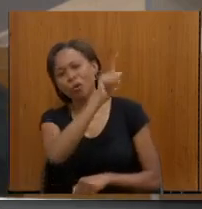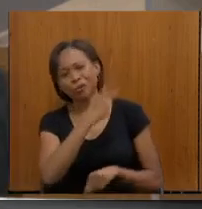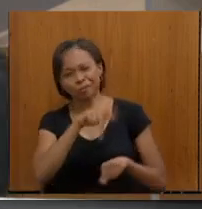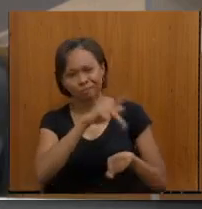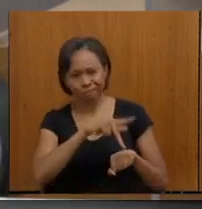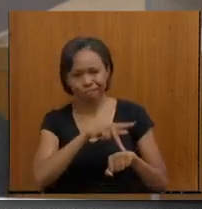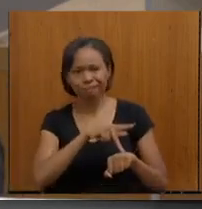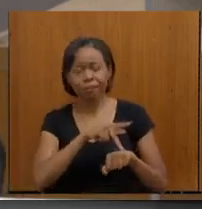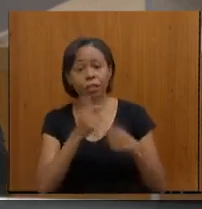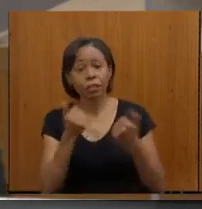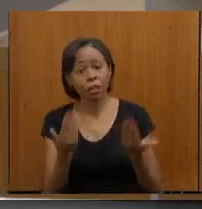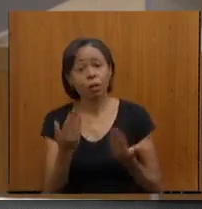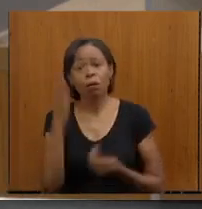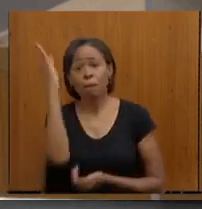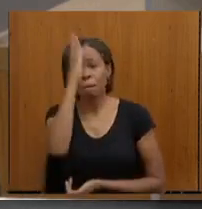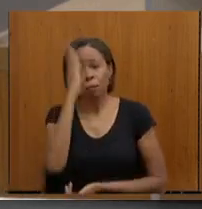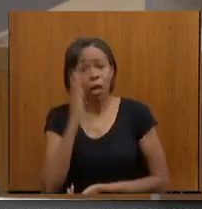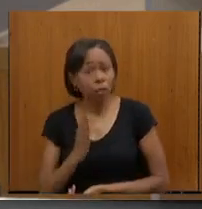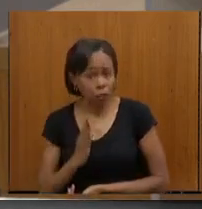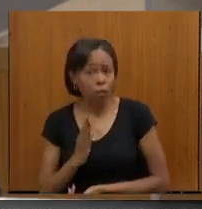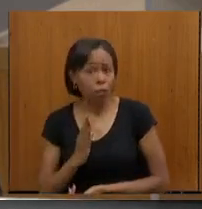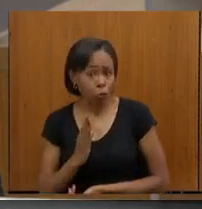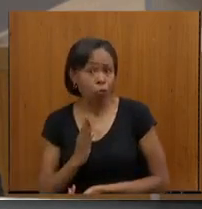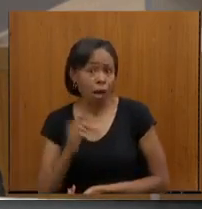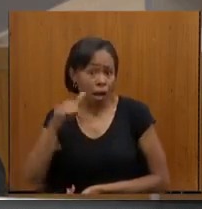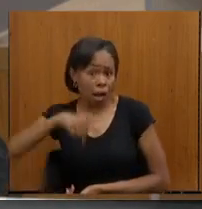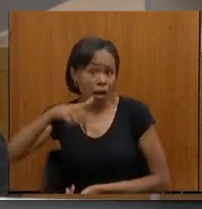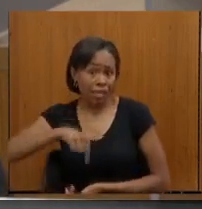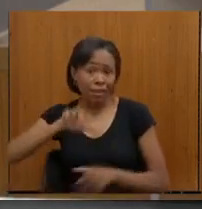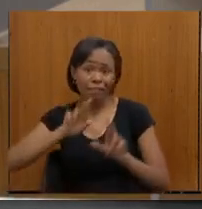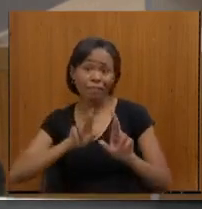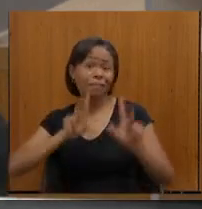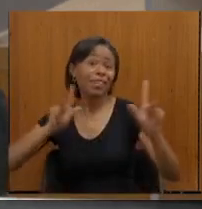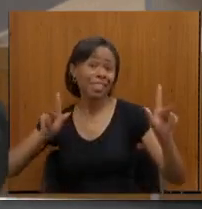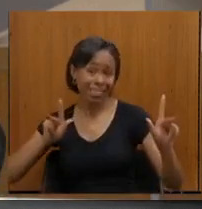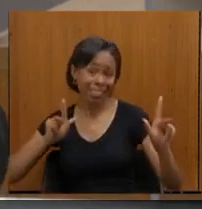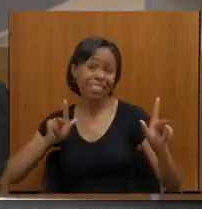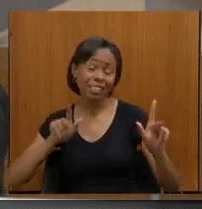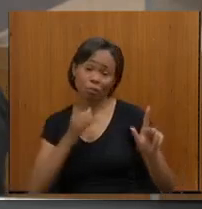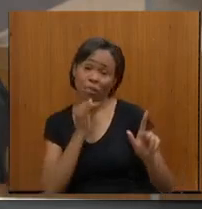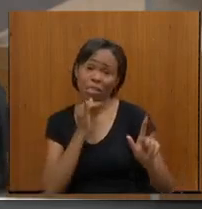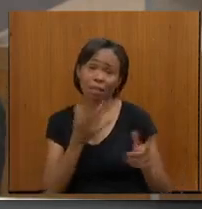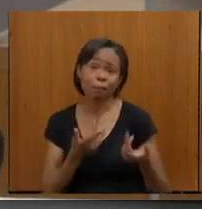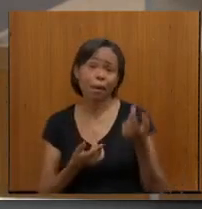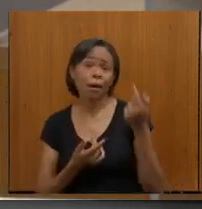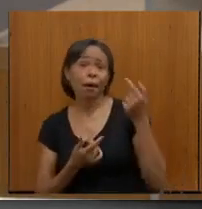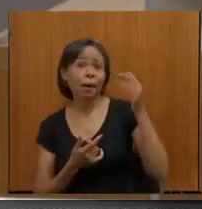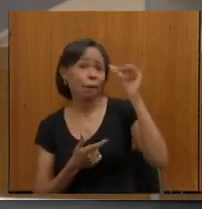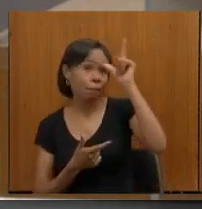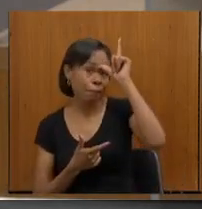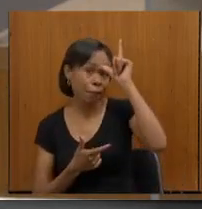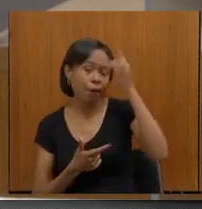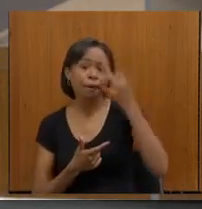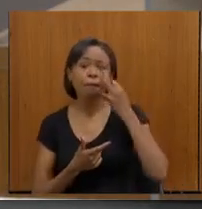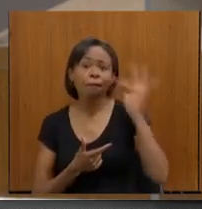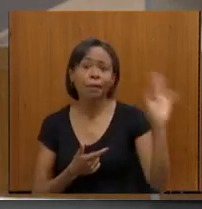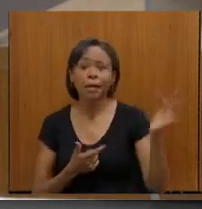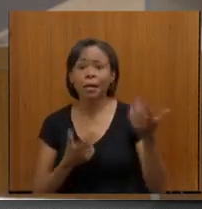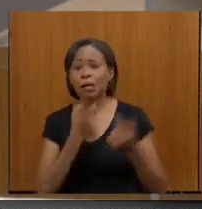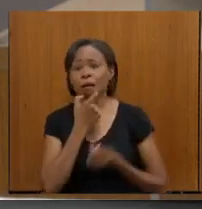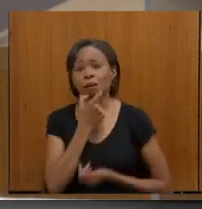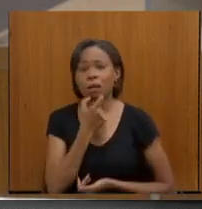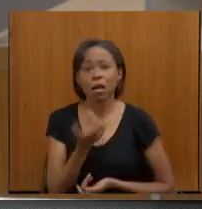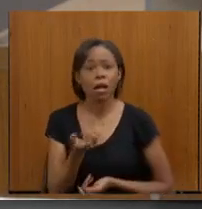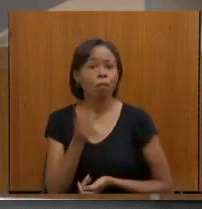de 10 carbonização é um tanto quanto diferente de uma realidade como Alemanha França Inglaterra Japão Estados